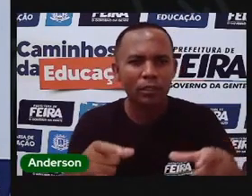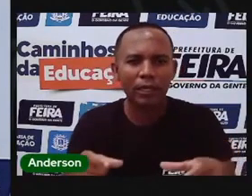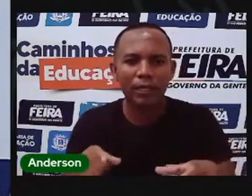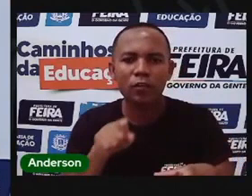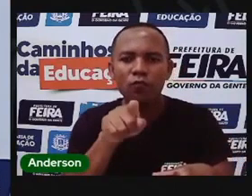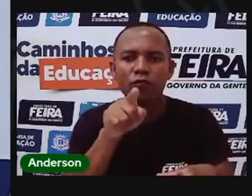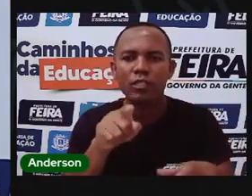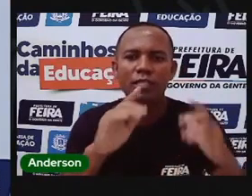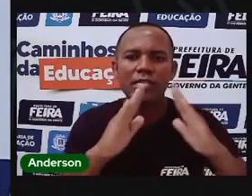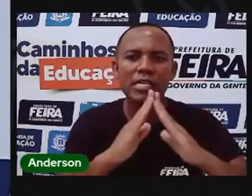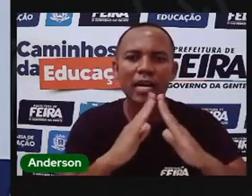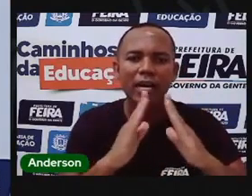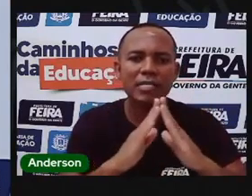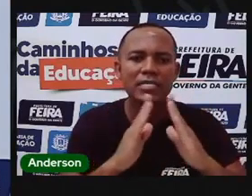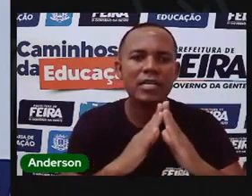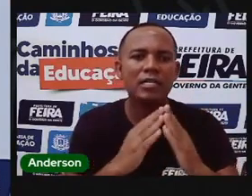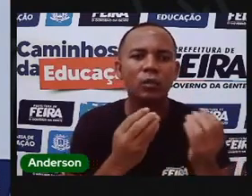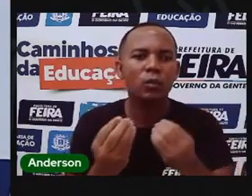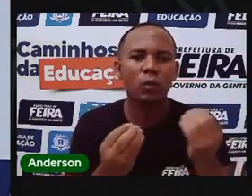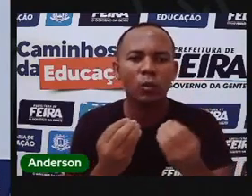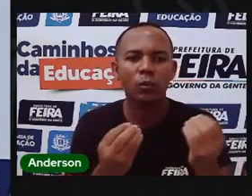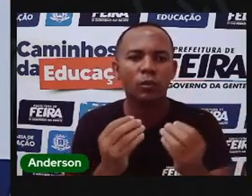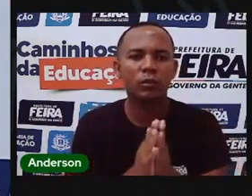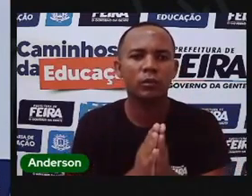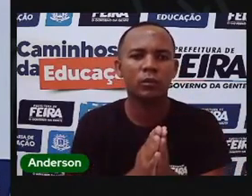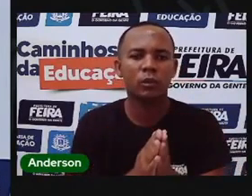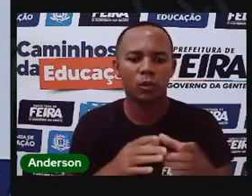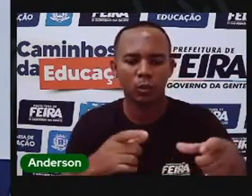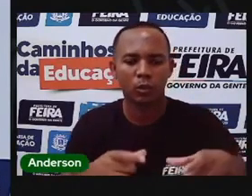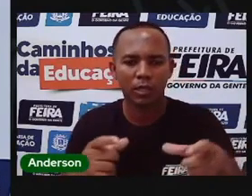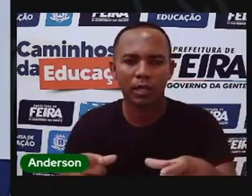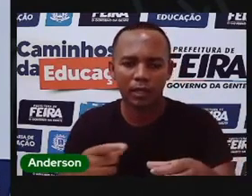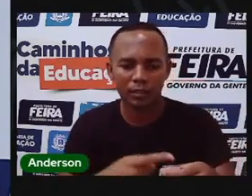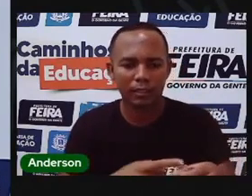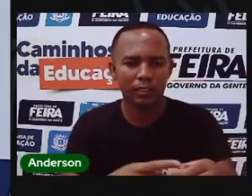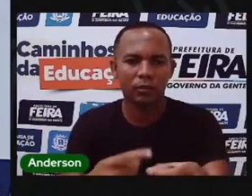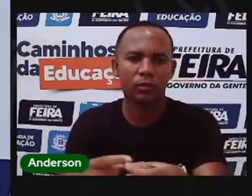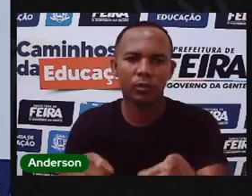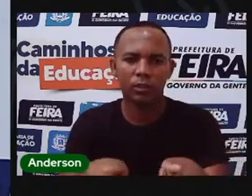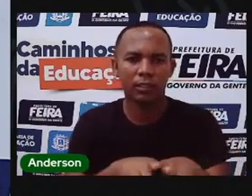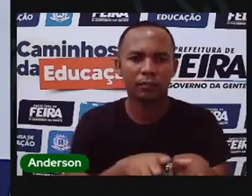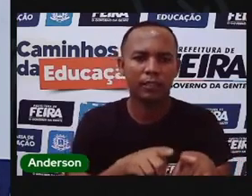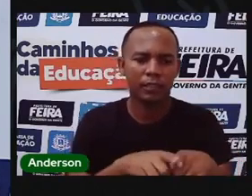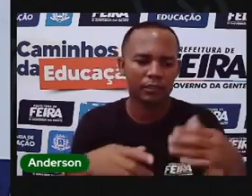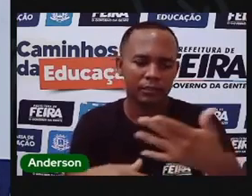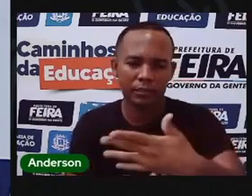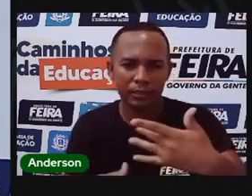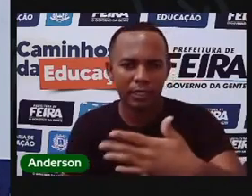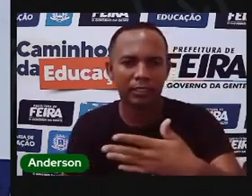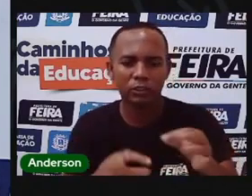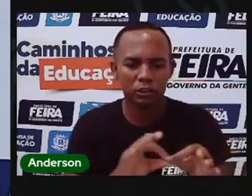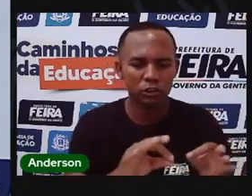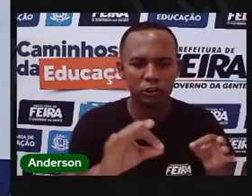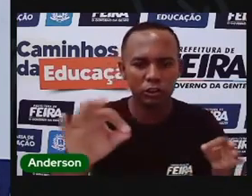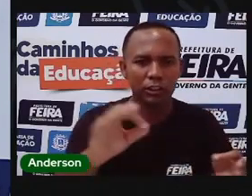mora. Se você mora em um residencial, se você mora na zona rural, se você mora no centro da cidade, num bairro um pouco mais